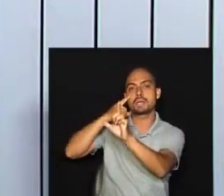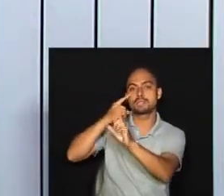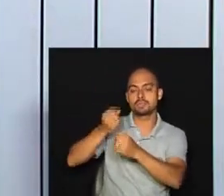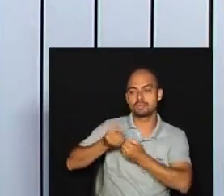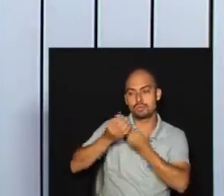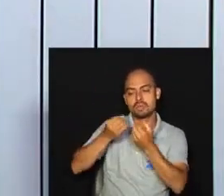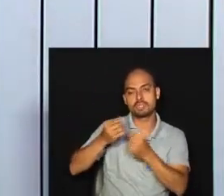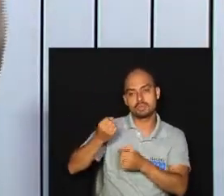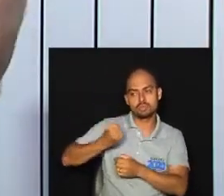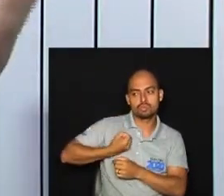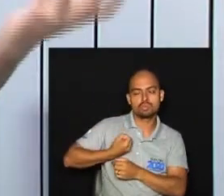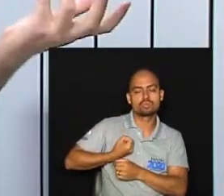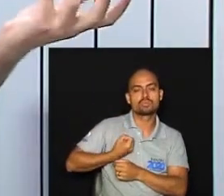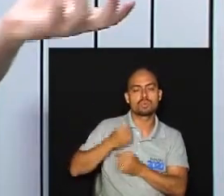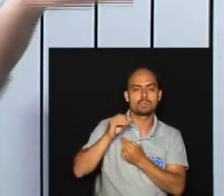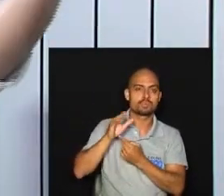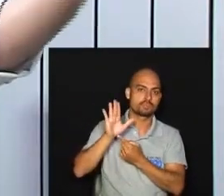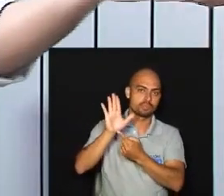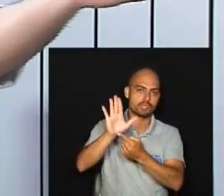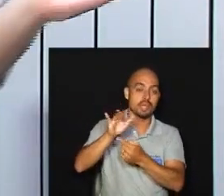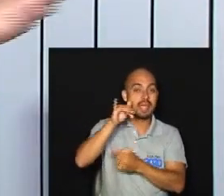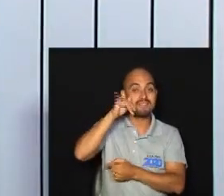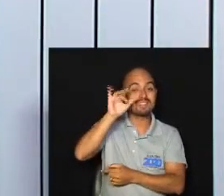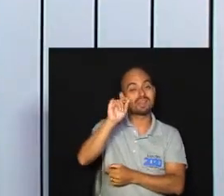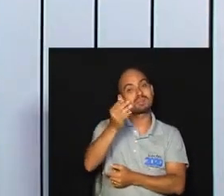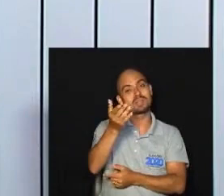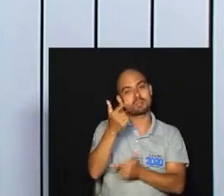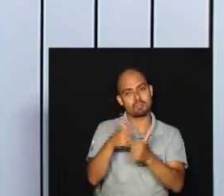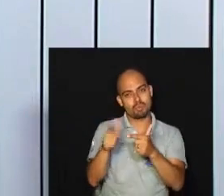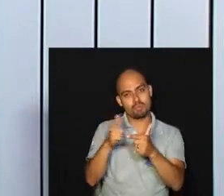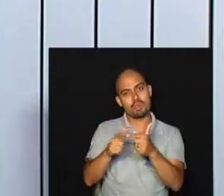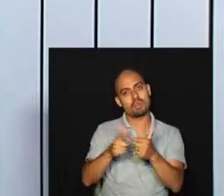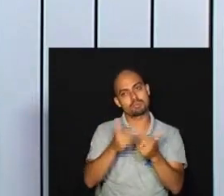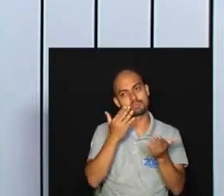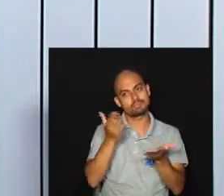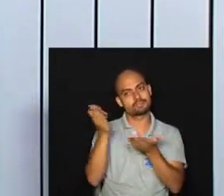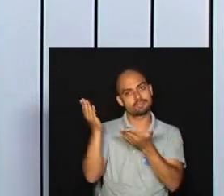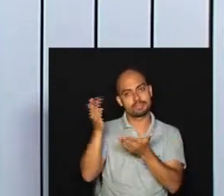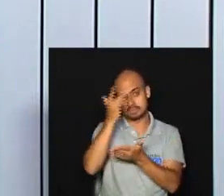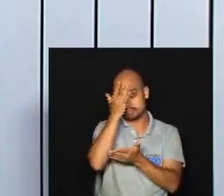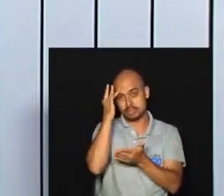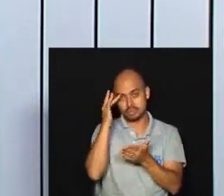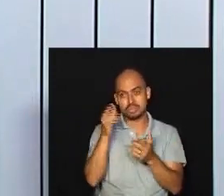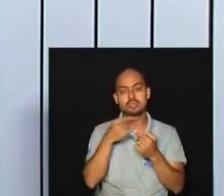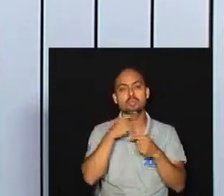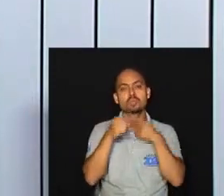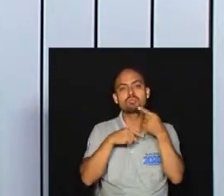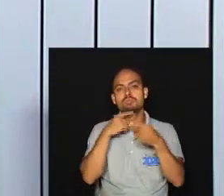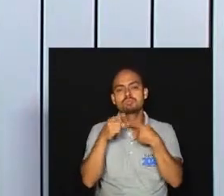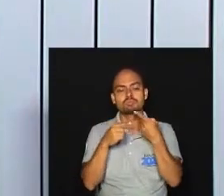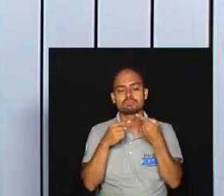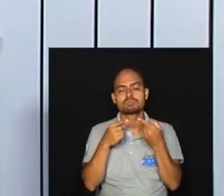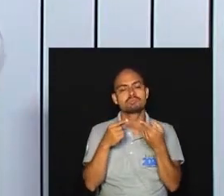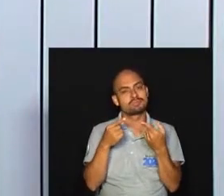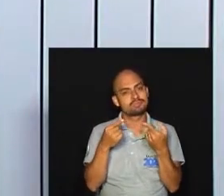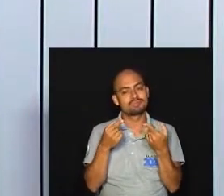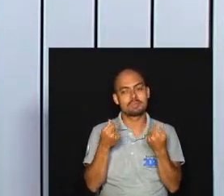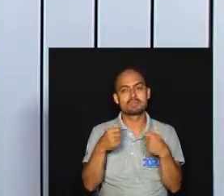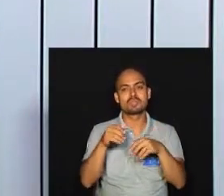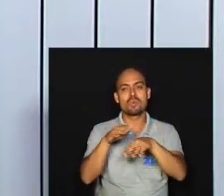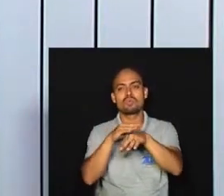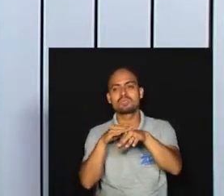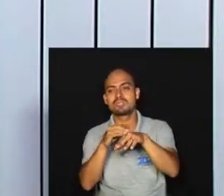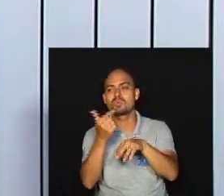estão as salas para a gente tentar evitar as cenas que nem a gente viu agora de muitas pessoas com dúvidas e aí tendo que conversar